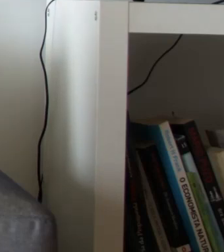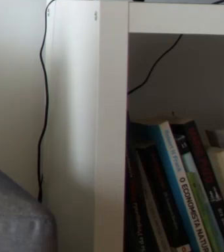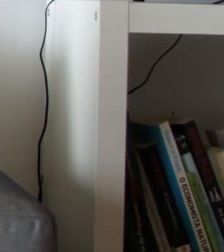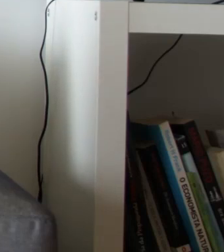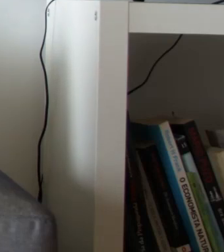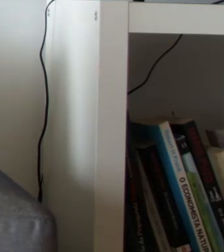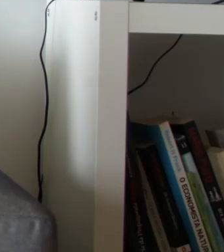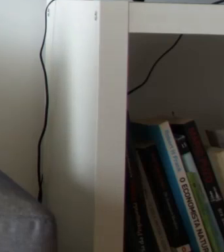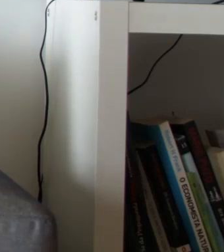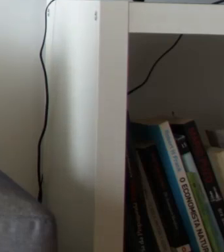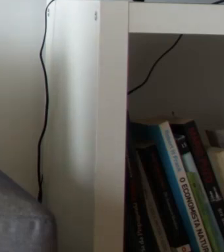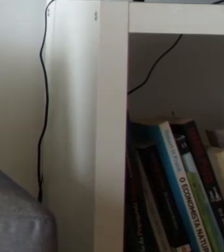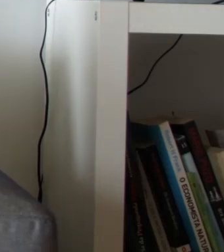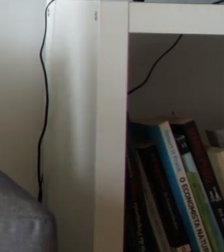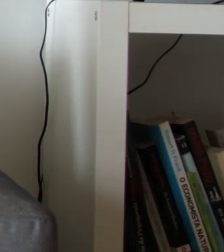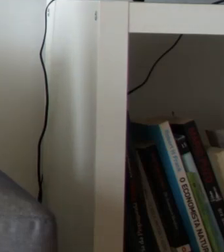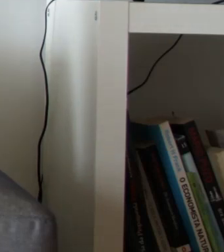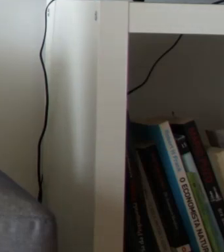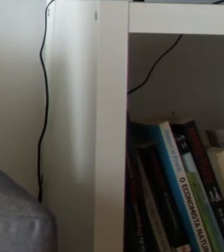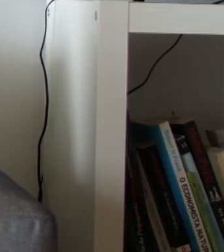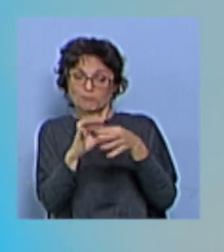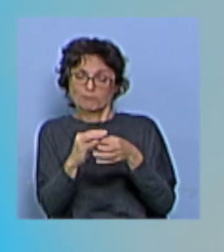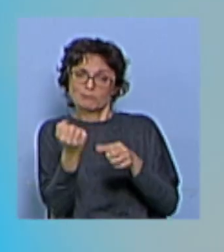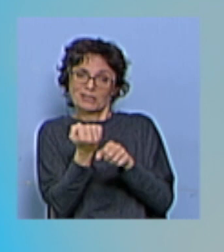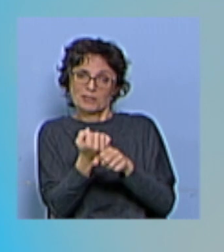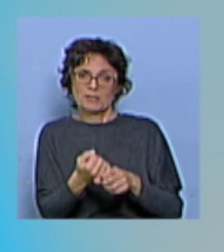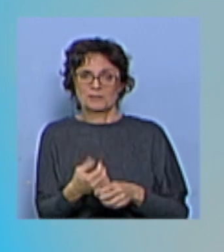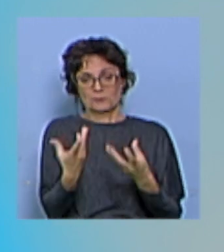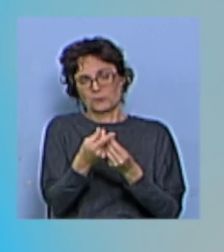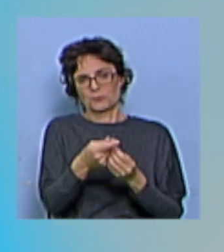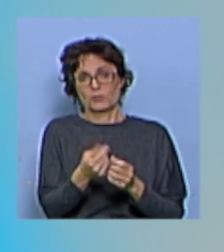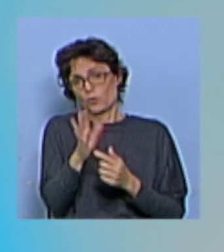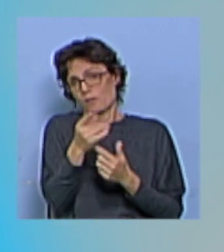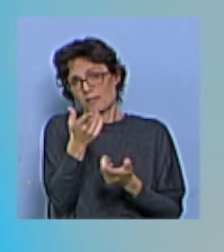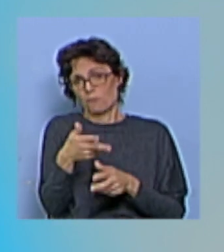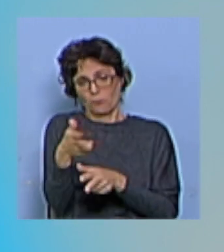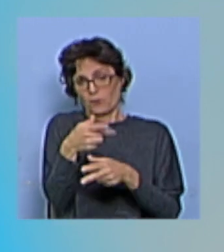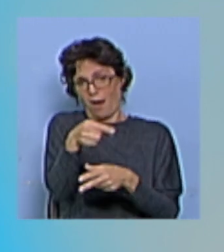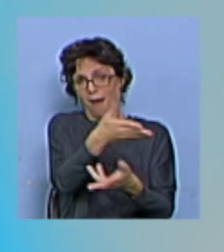te toca o mundo que ele nota. Ana Patrícia,